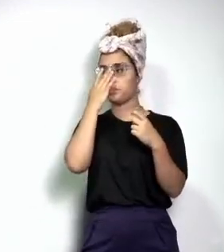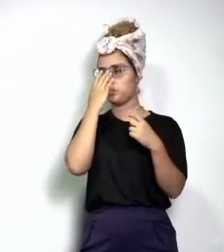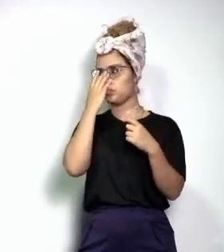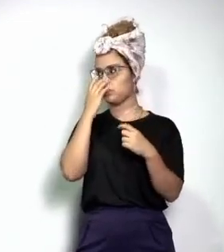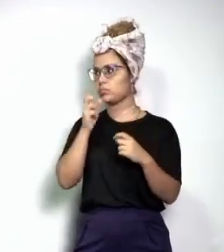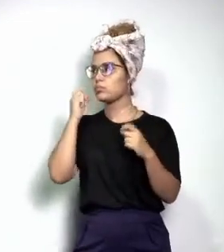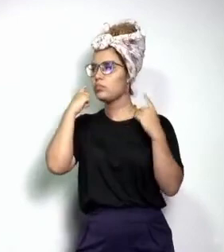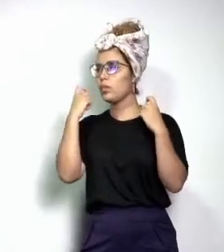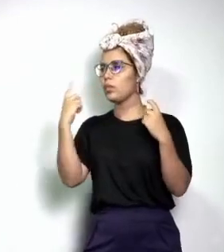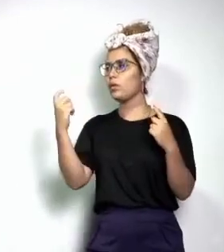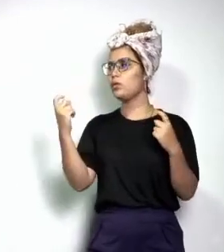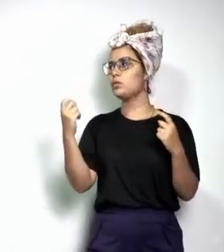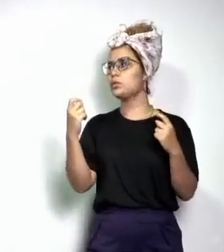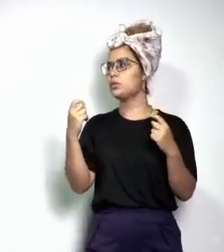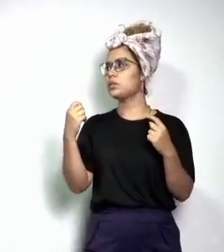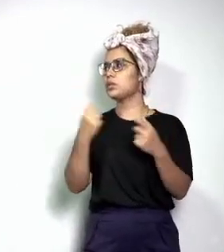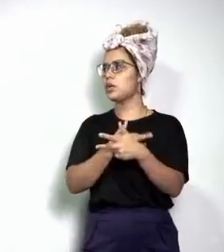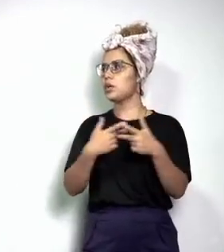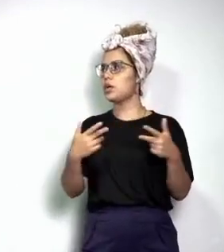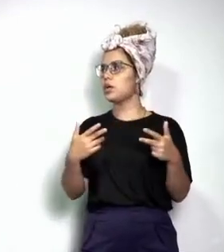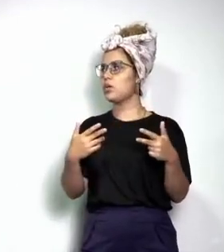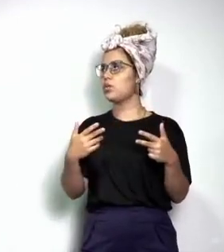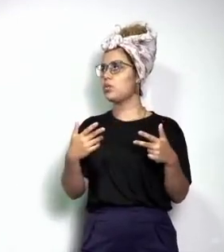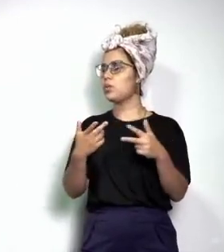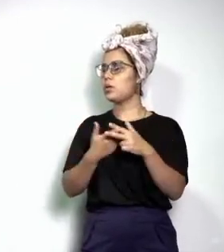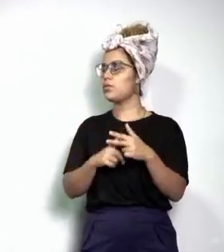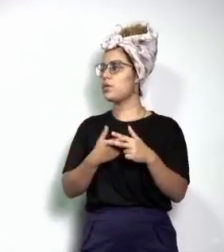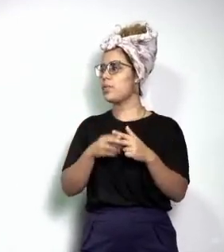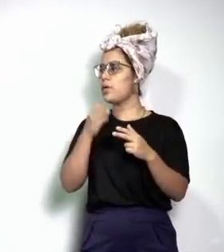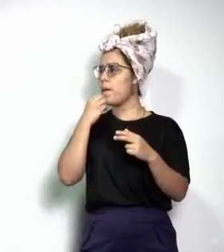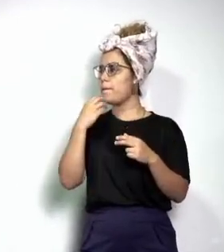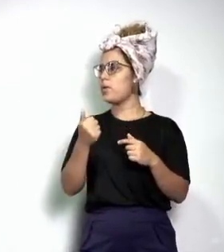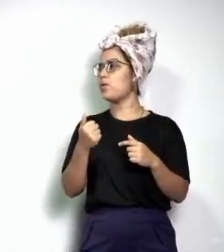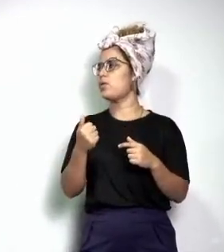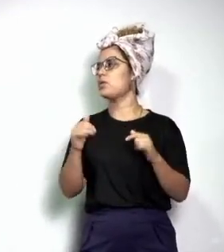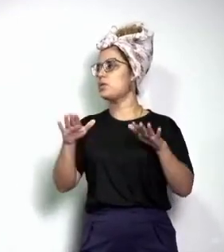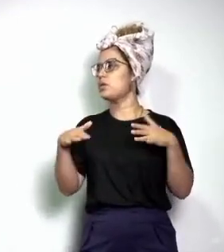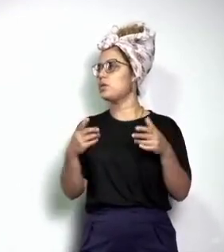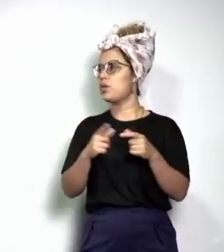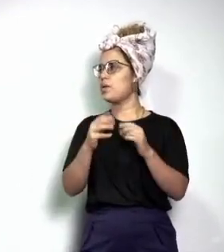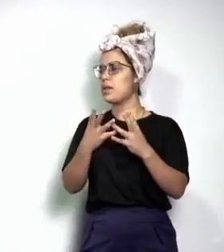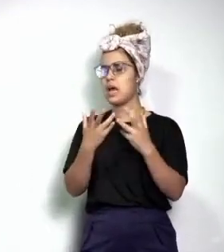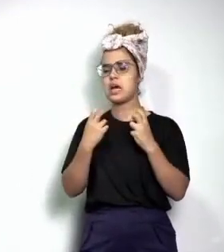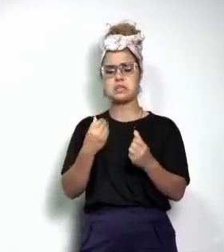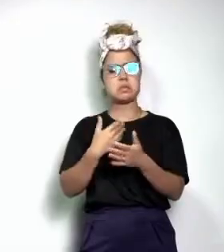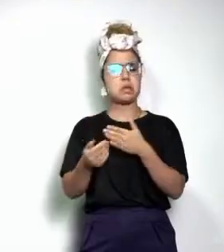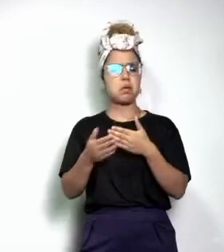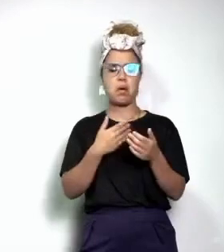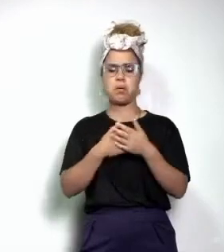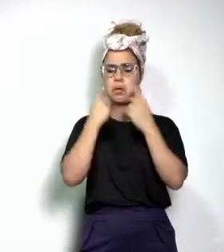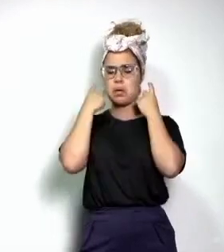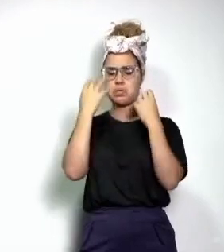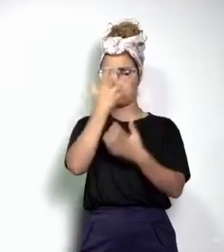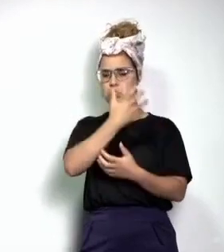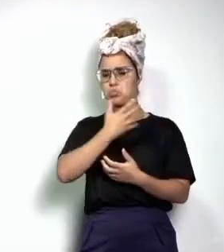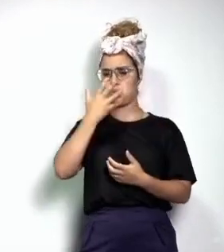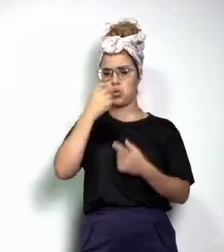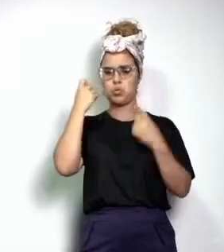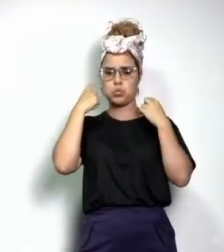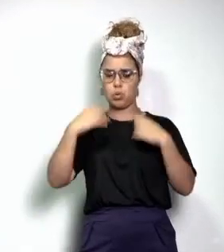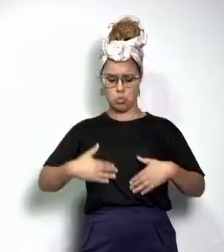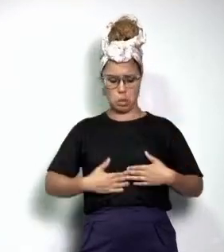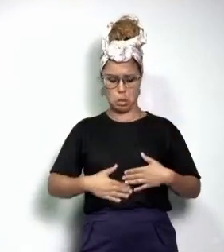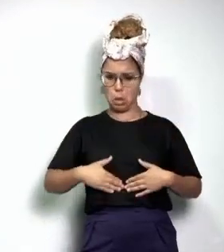o áudio é uma ferramenta muito potente, né? Então, ele capta qualquer barulho, ele capta barulho de barriga, isso